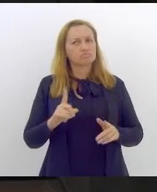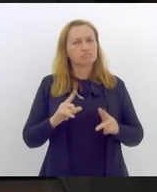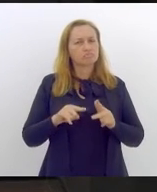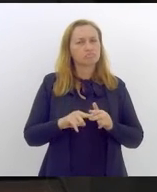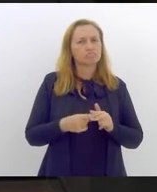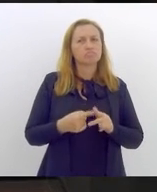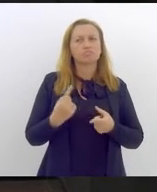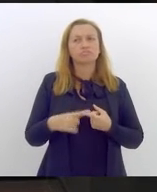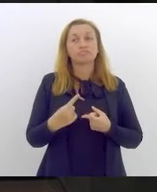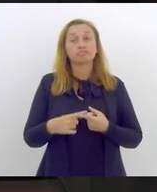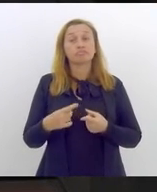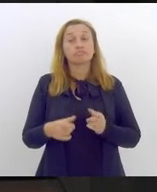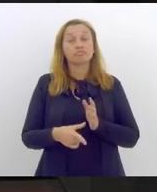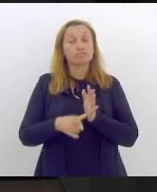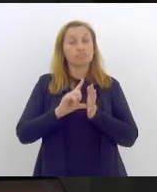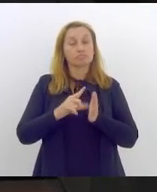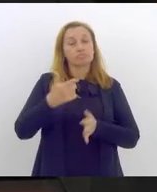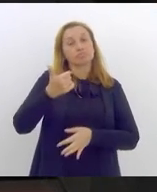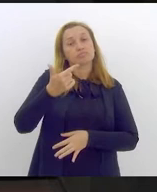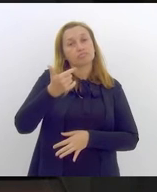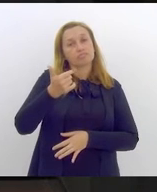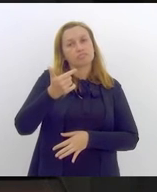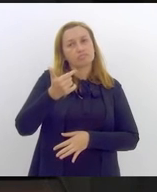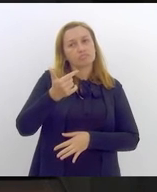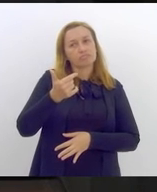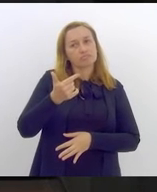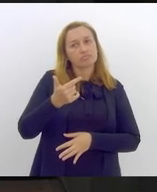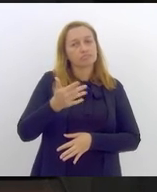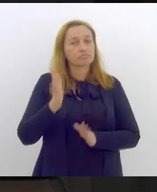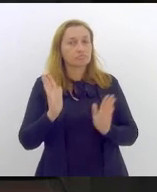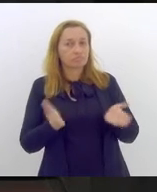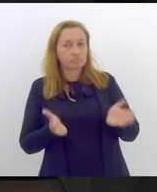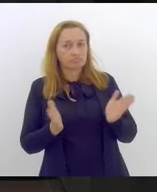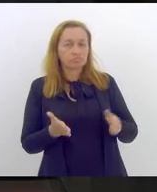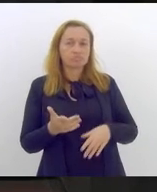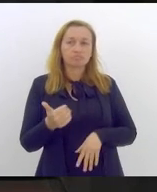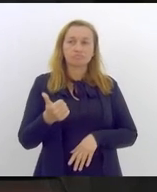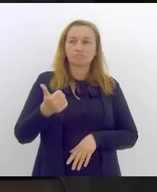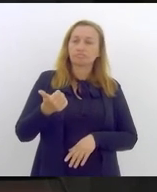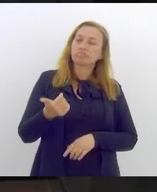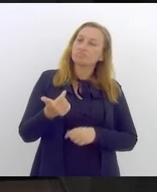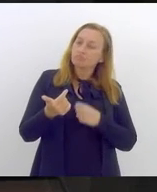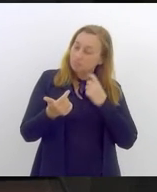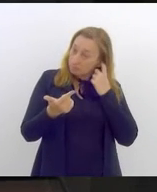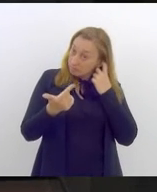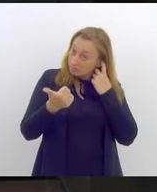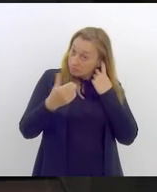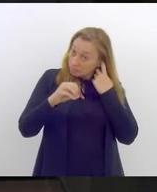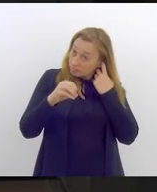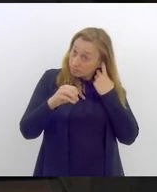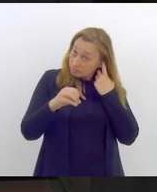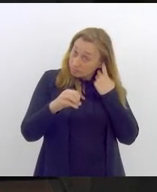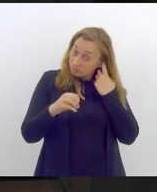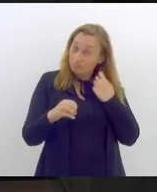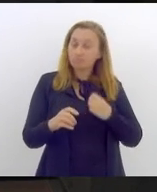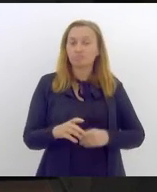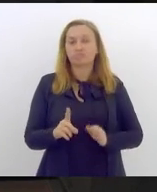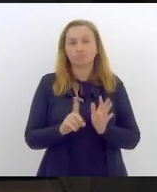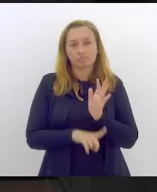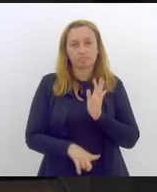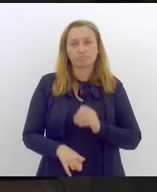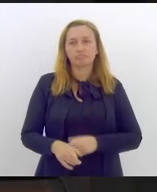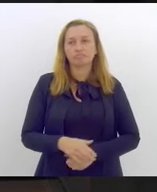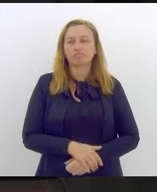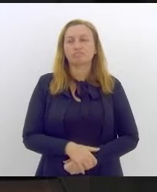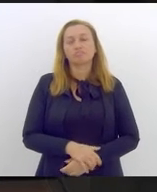porque era 12 no primeiro quadrimestre e no segundo quadrimestre caiu para 10